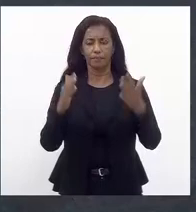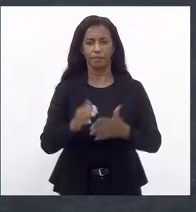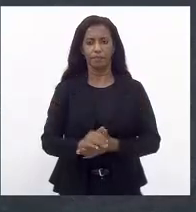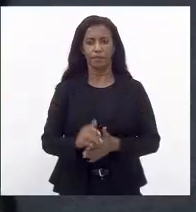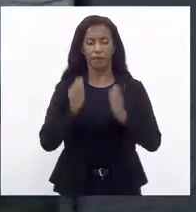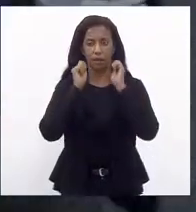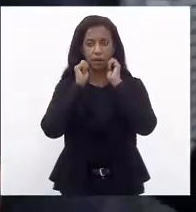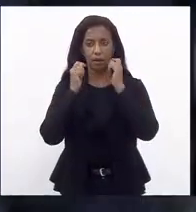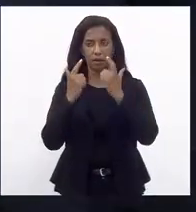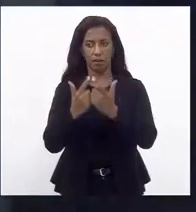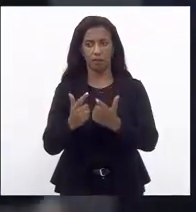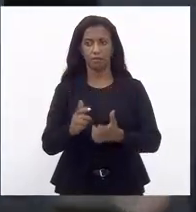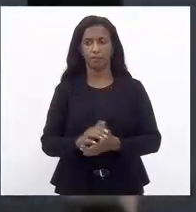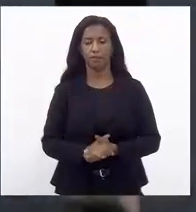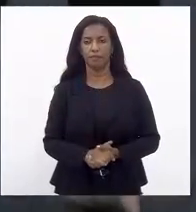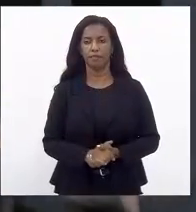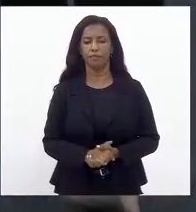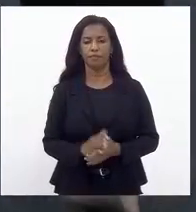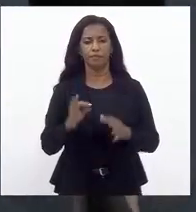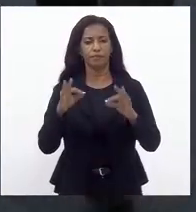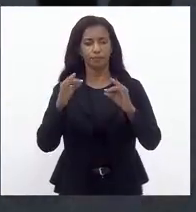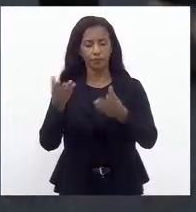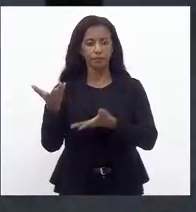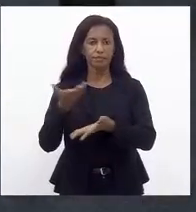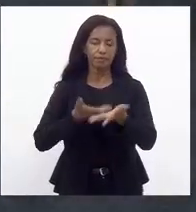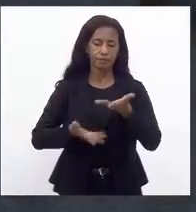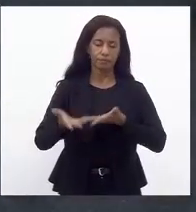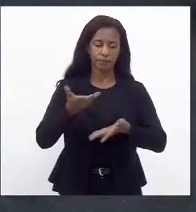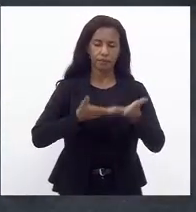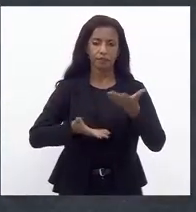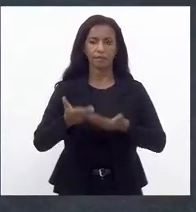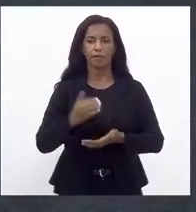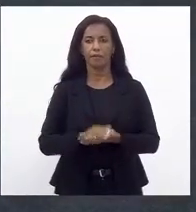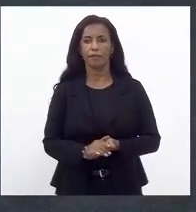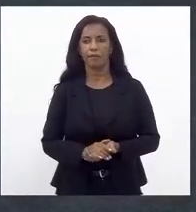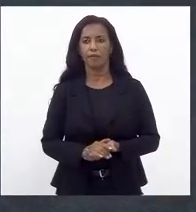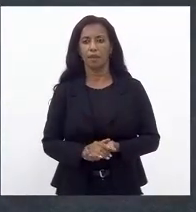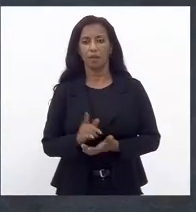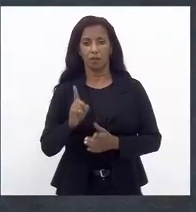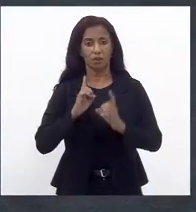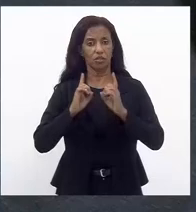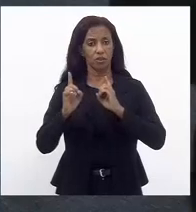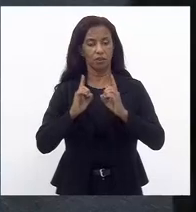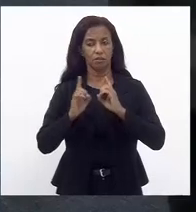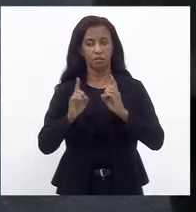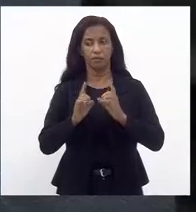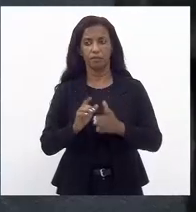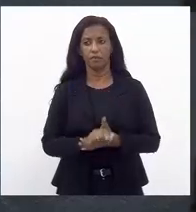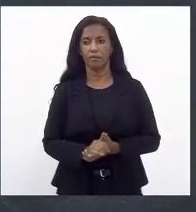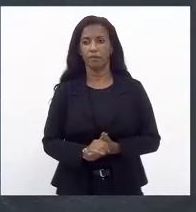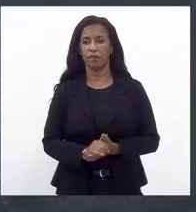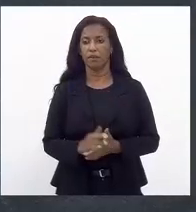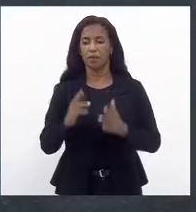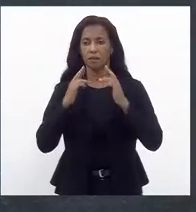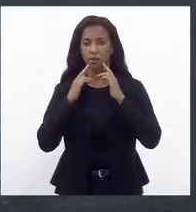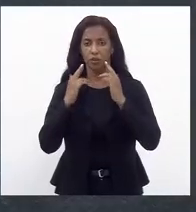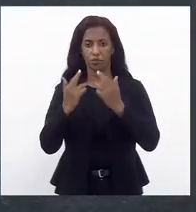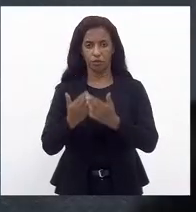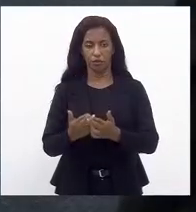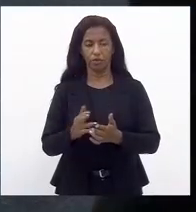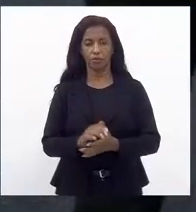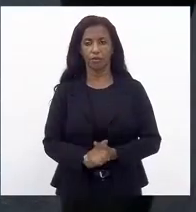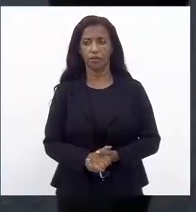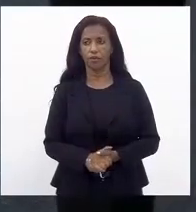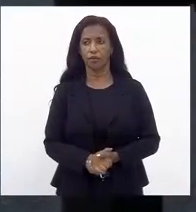Assembleia Legislativa todos que participaram desses debate das audiências